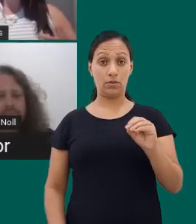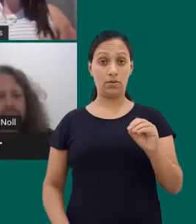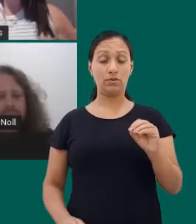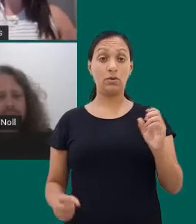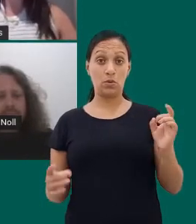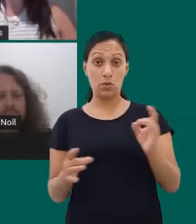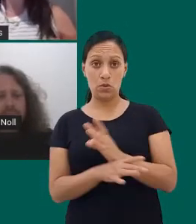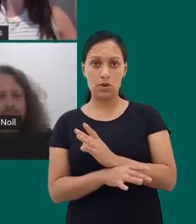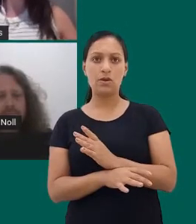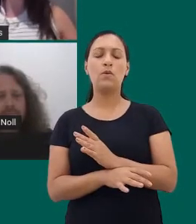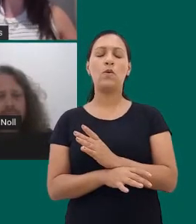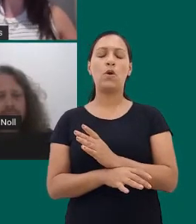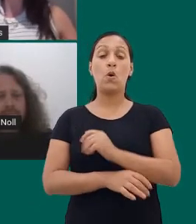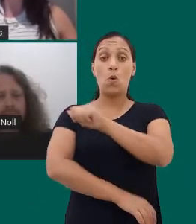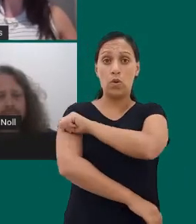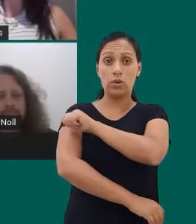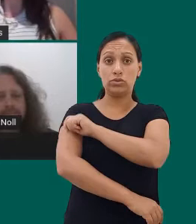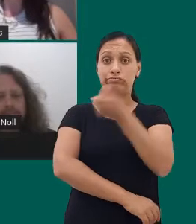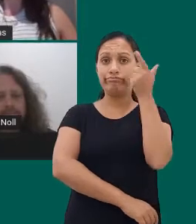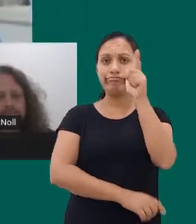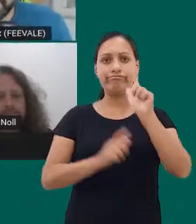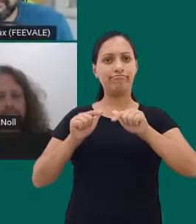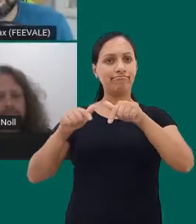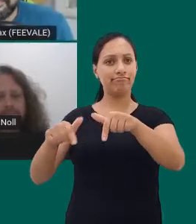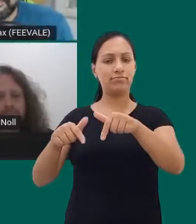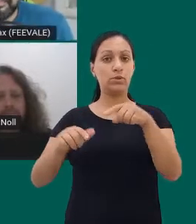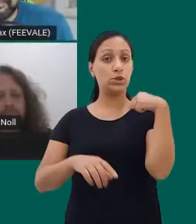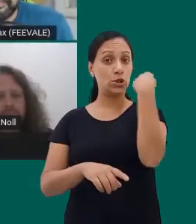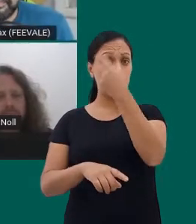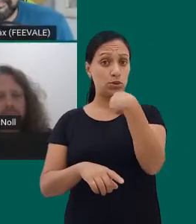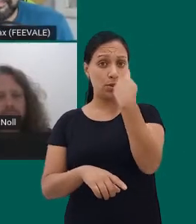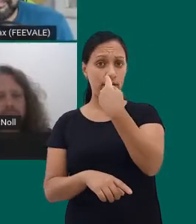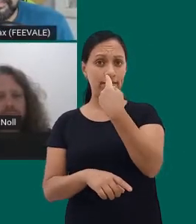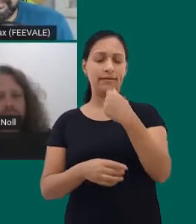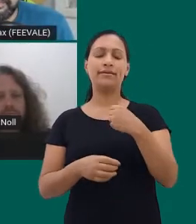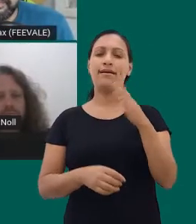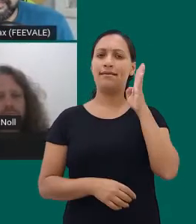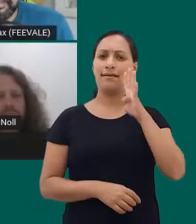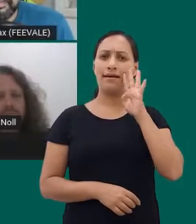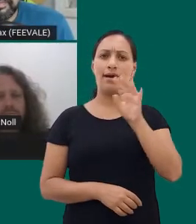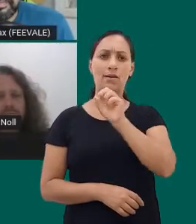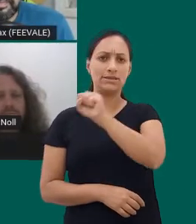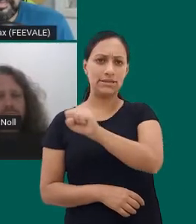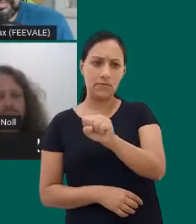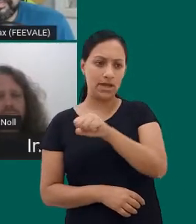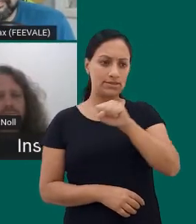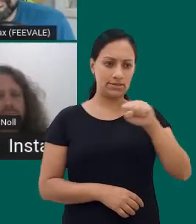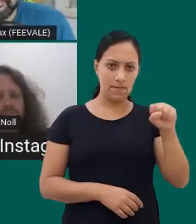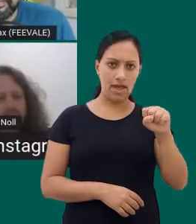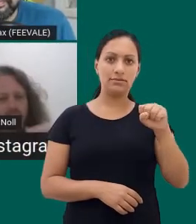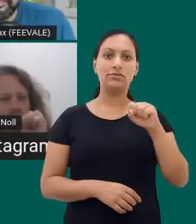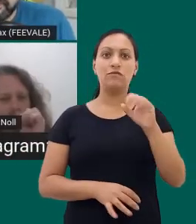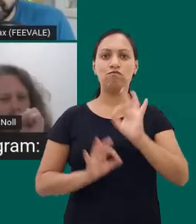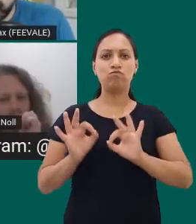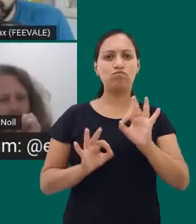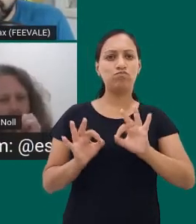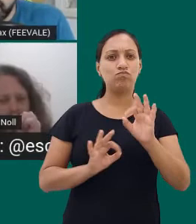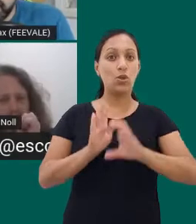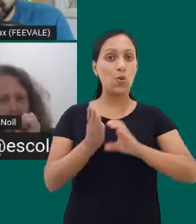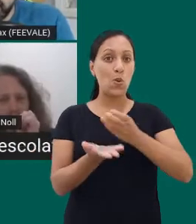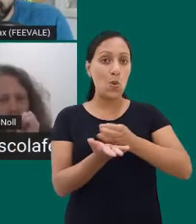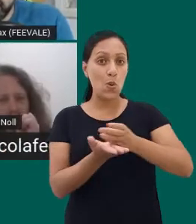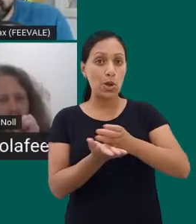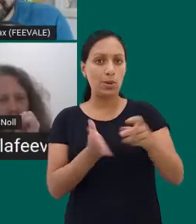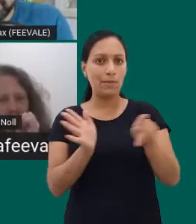ganha um certificado de conclusão dessas horas. Então, é legal porque cada semestre ele já vai fazendo o currículo dele, né? Então, ele